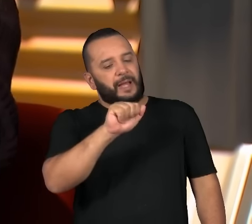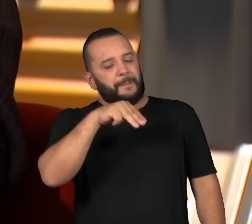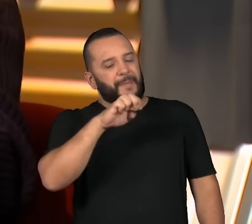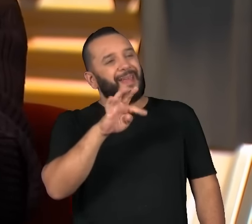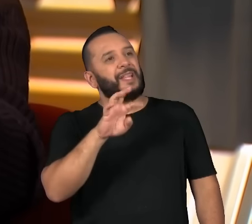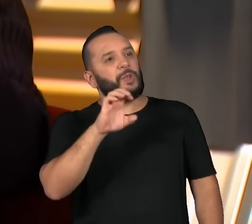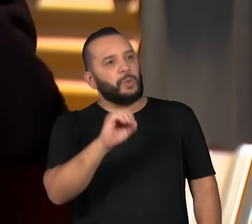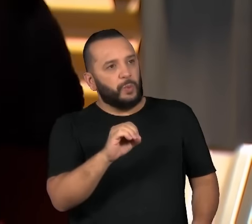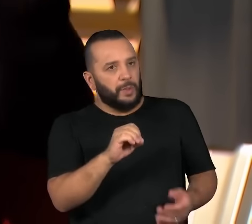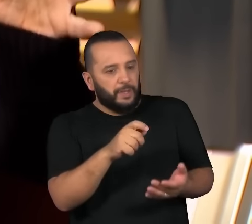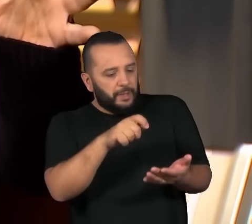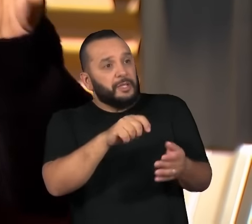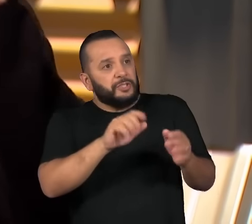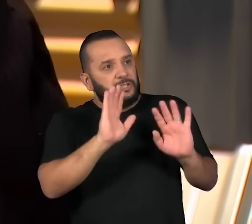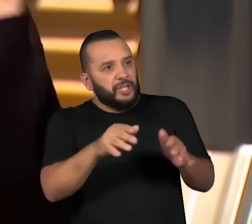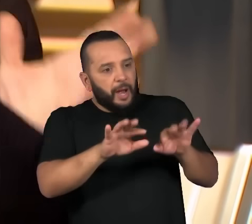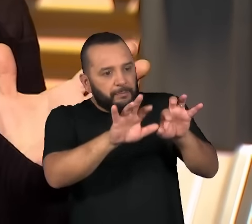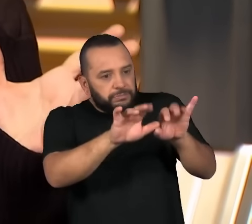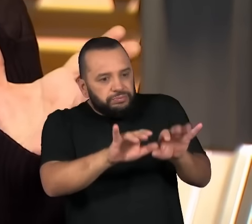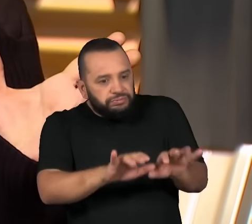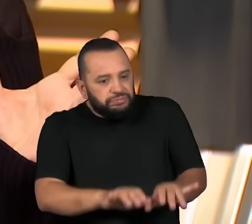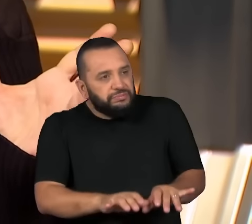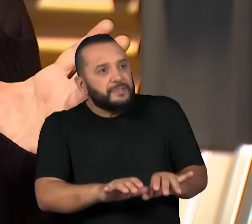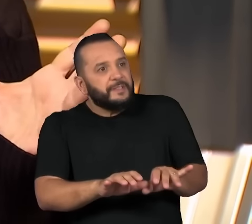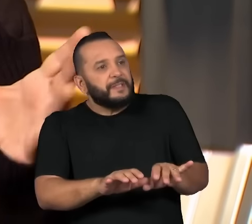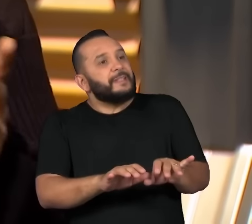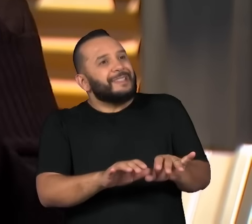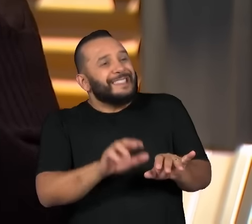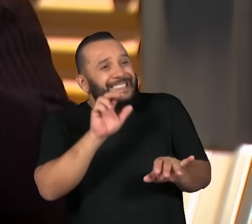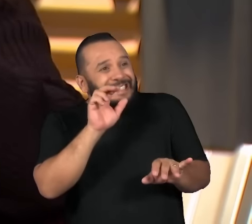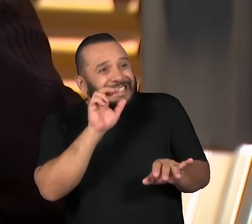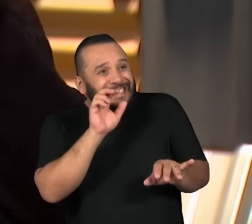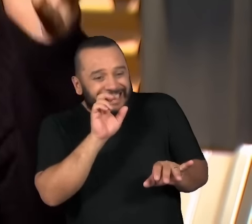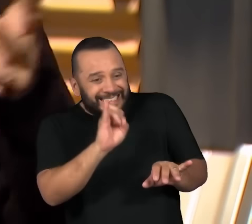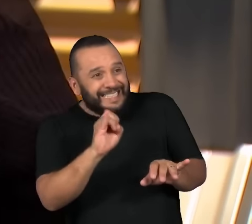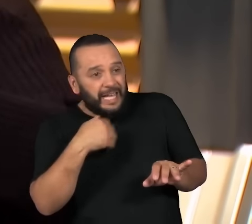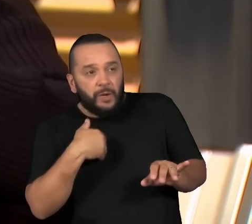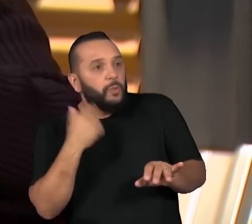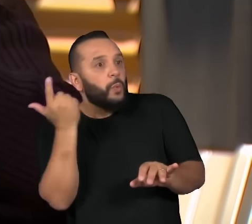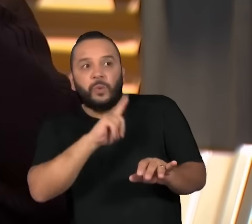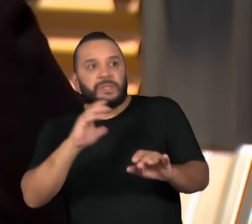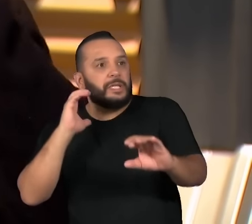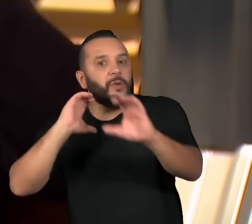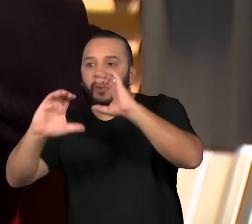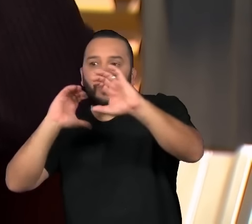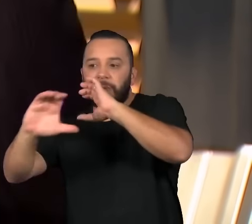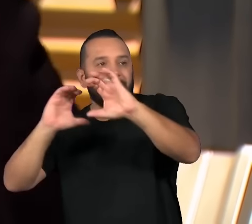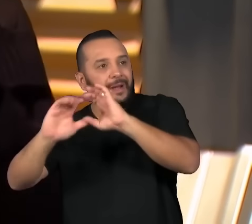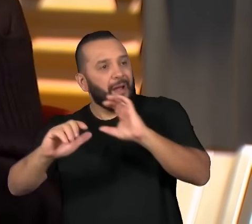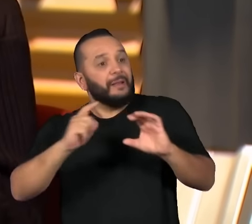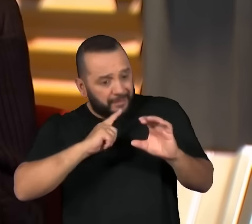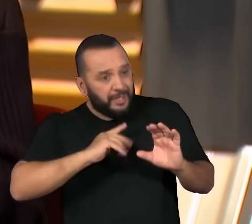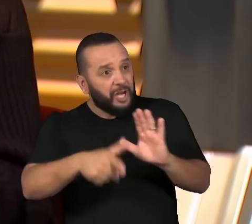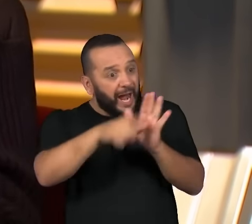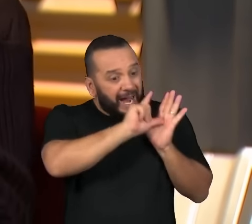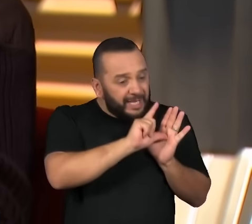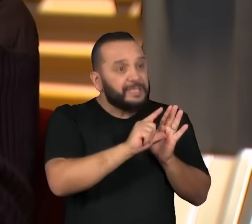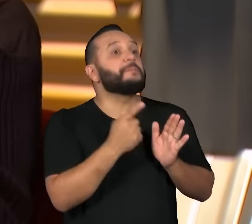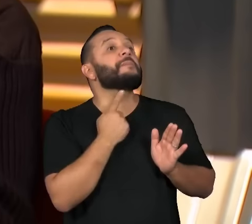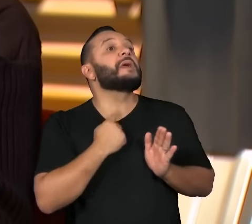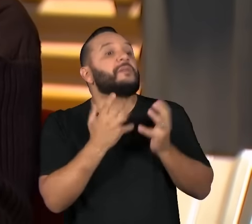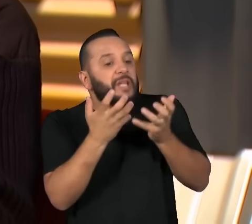em caso de uma situação onde você não pode se comunicar. Tá. Você está lá vegetando, você está lá, sei lá, inconsciente, mas você fala,